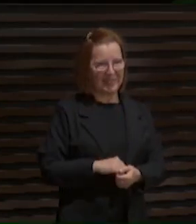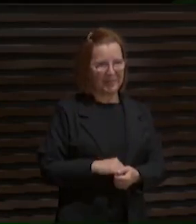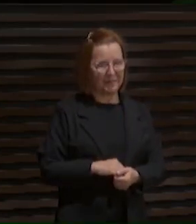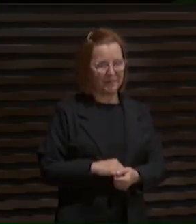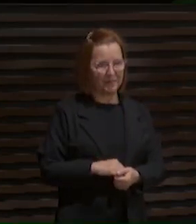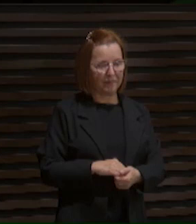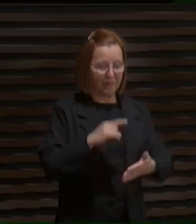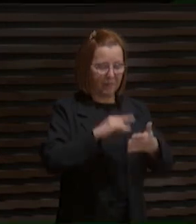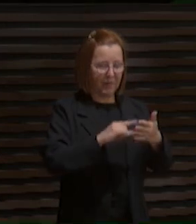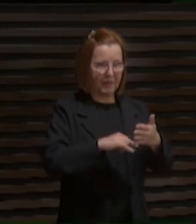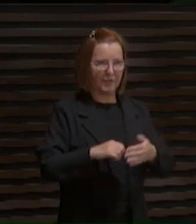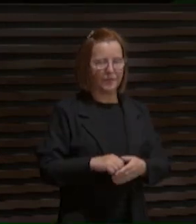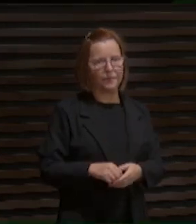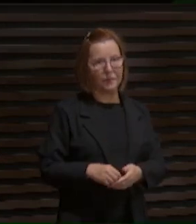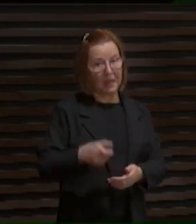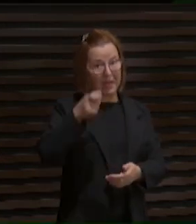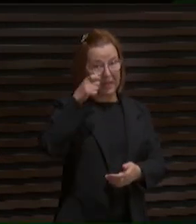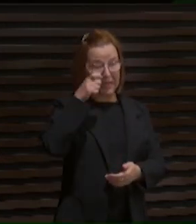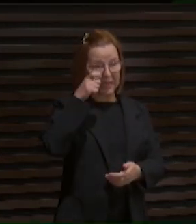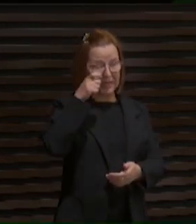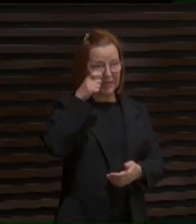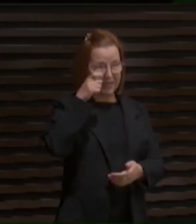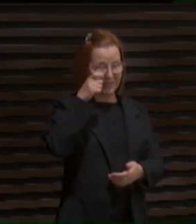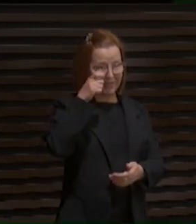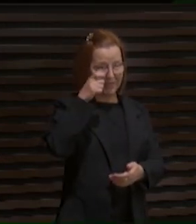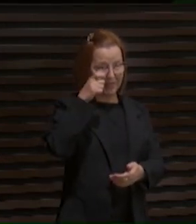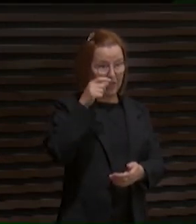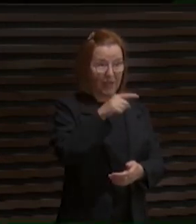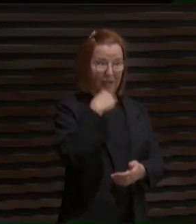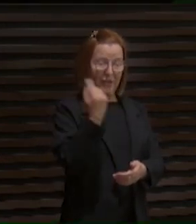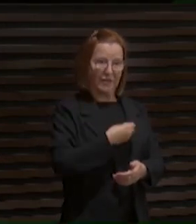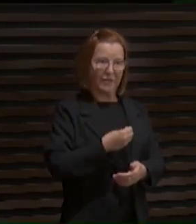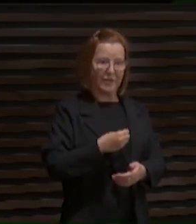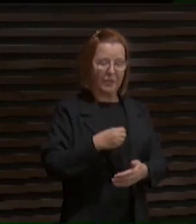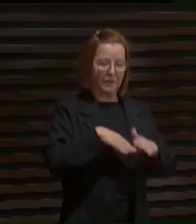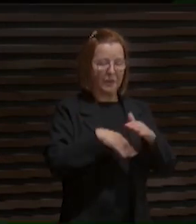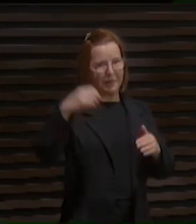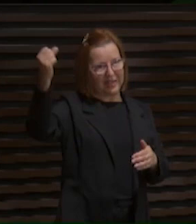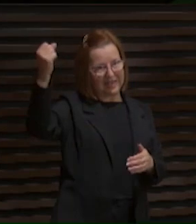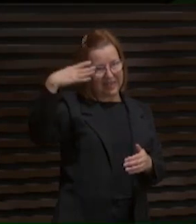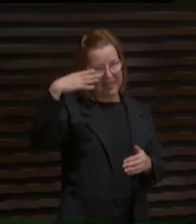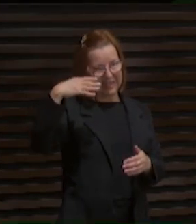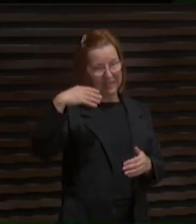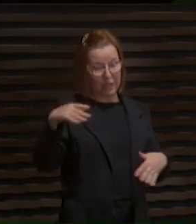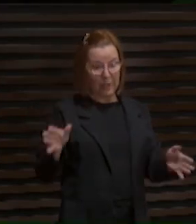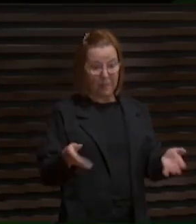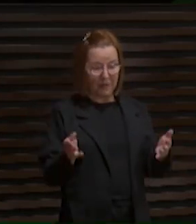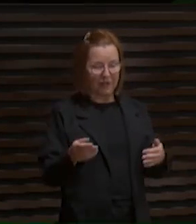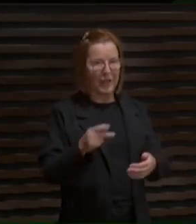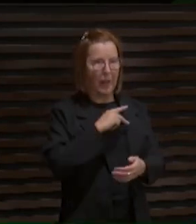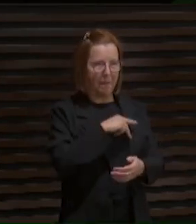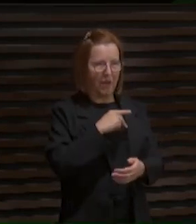Voltando para o boletim, é interessante como o fato de estarmos debaixo da graça ser o que motiva Paulo a usar os imperativos.